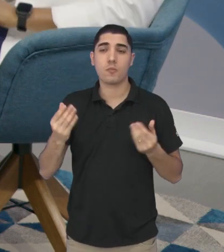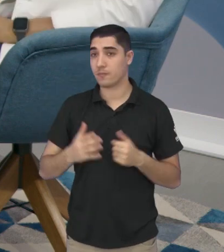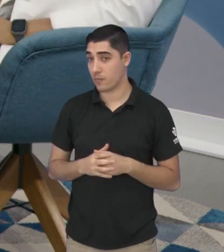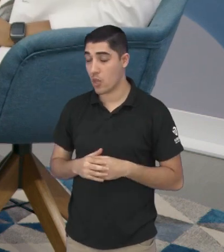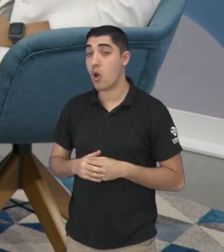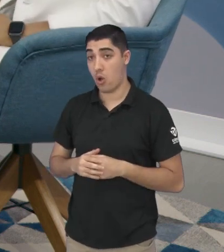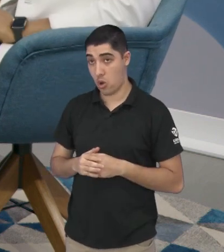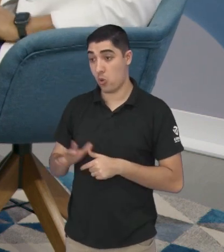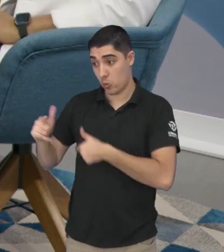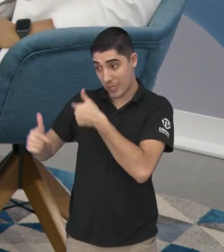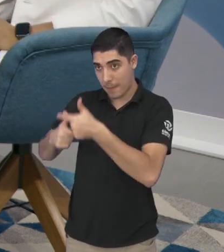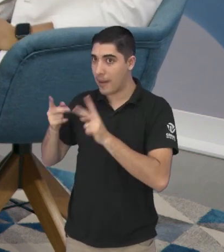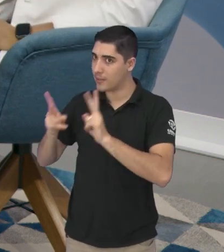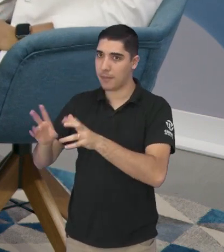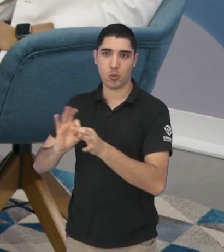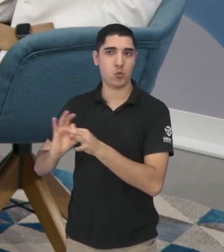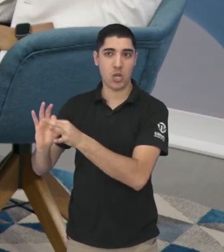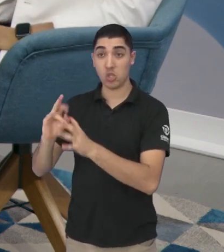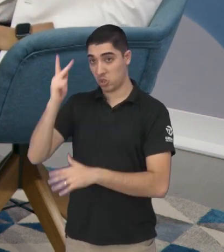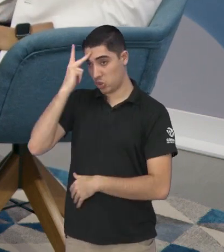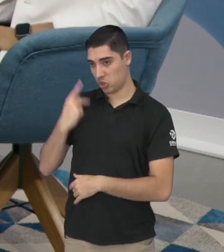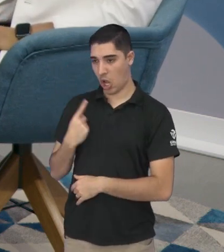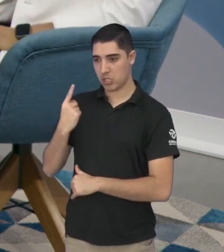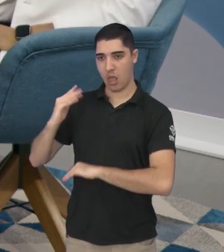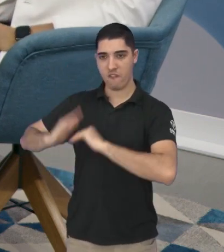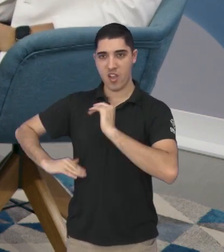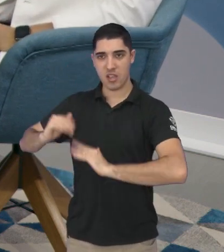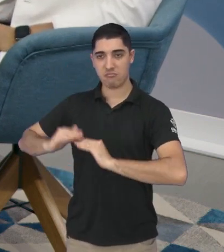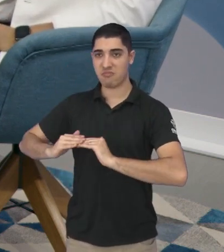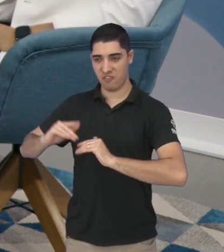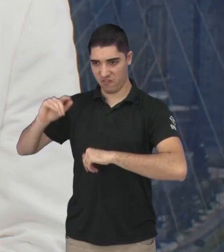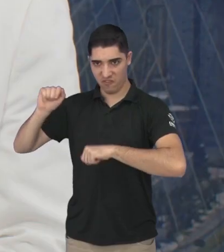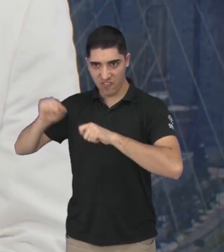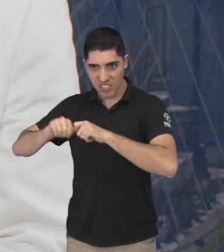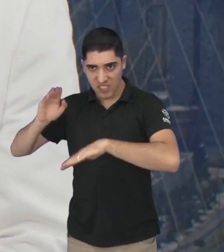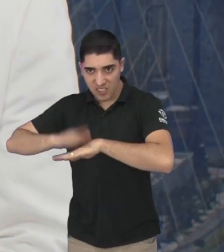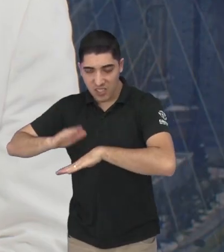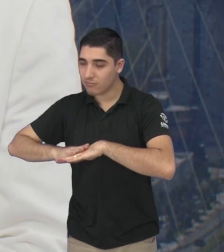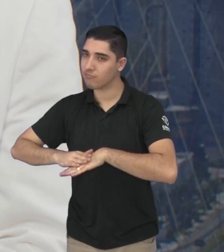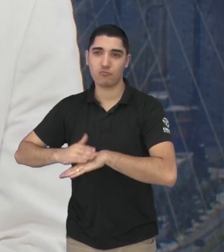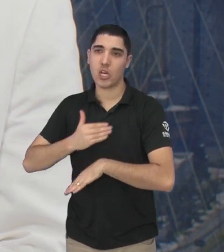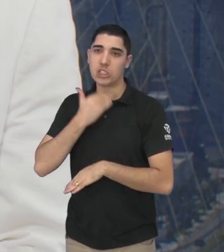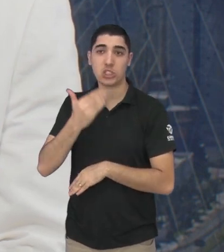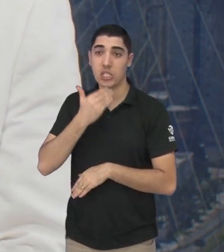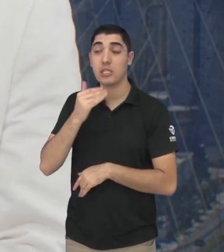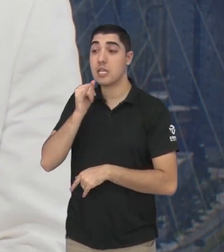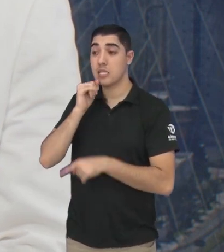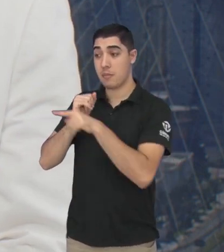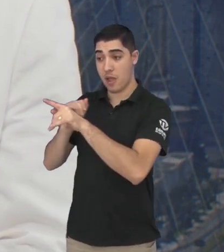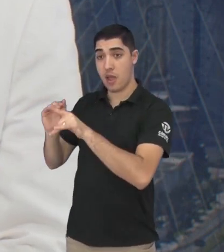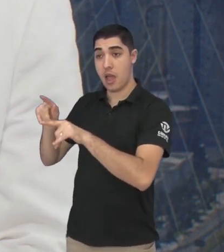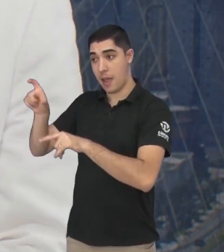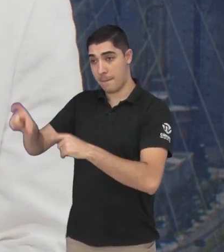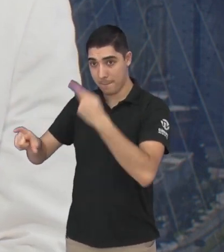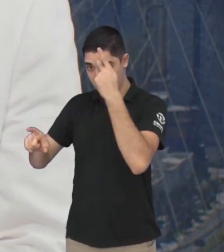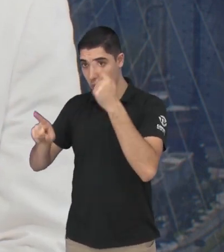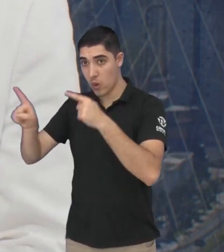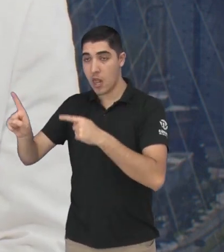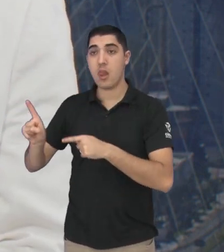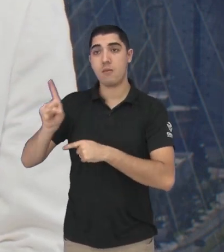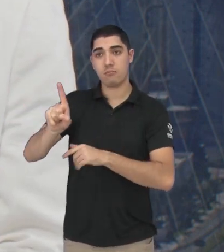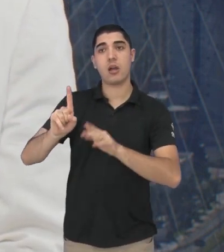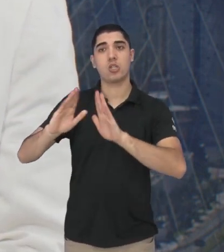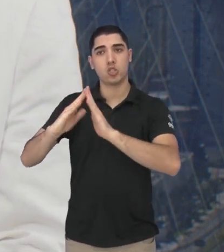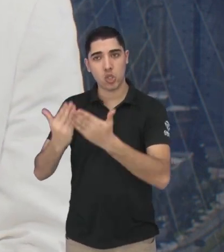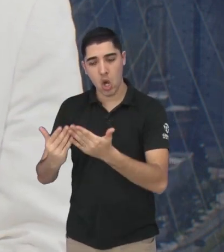sempre é em rede, porque não se faz nada sozinho. Porque aquele adolescente que está ali, ele frequenta uma escola, ele frequenta